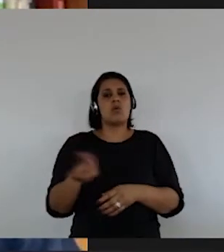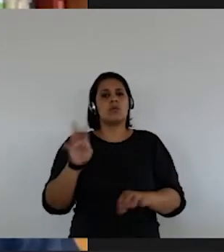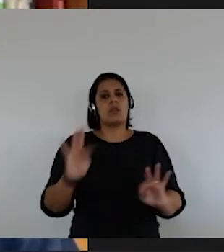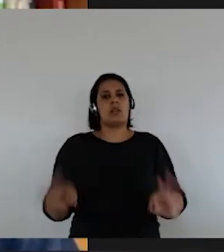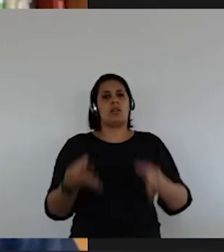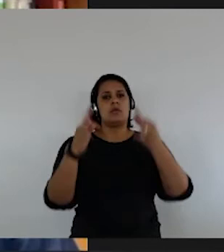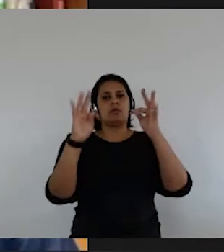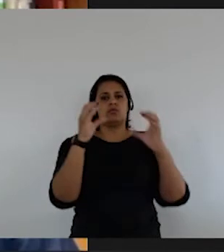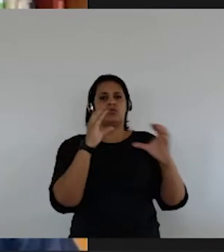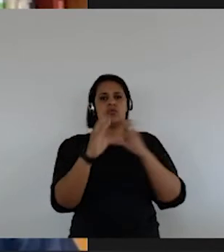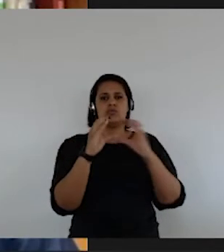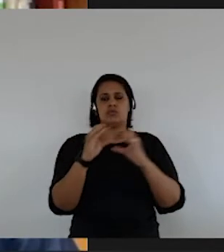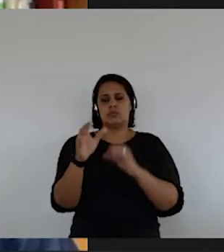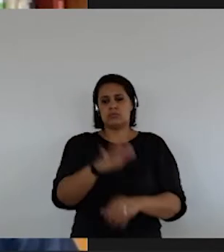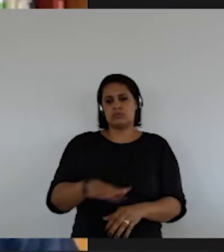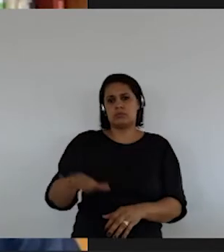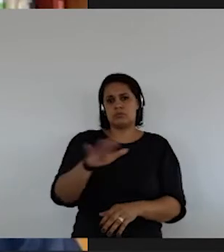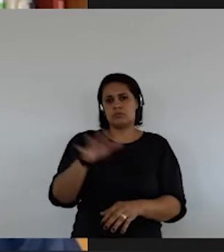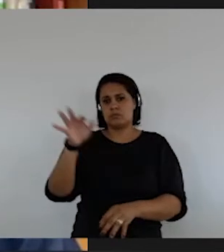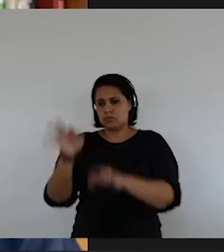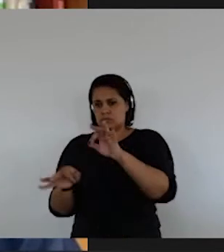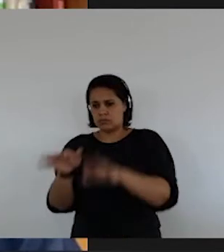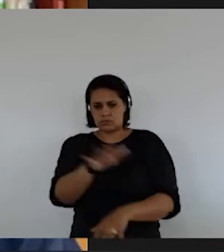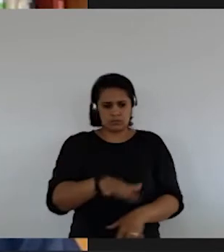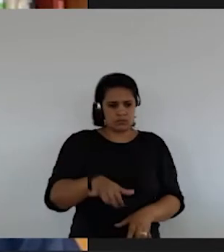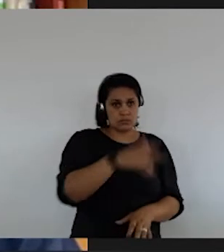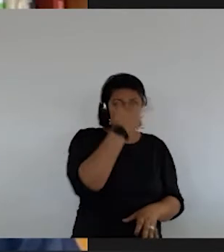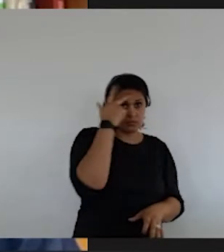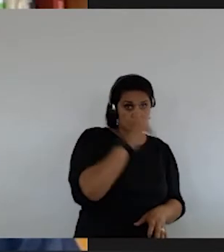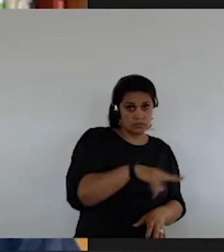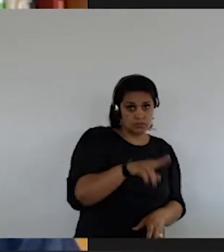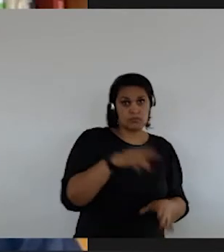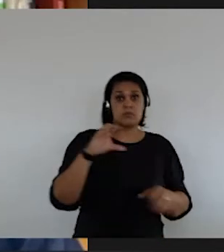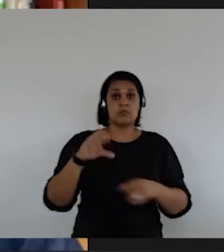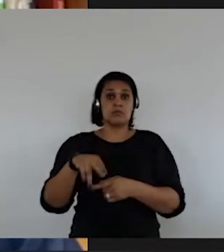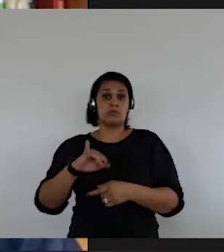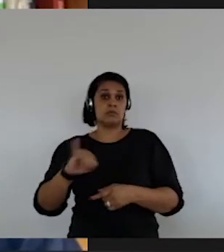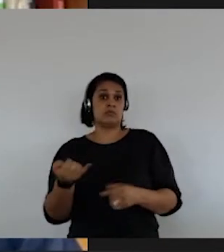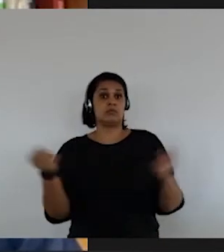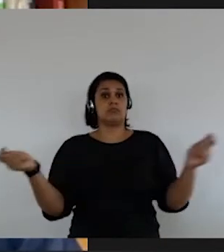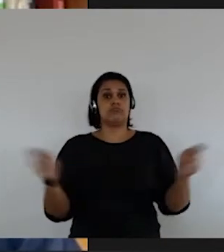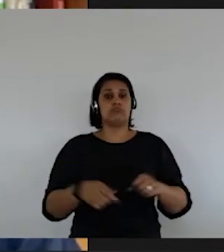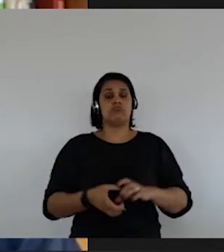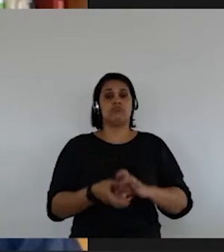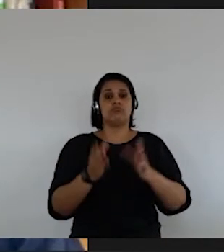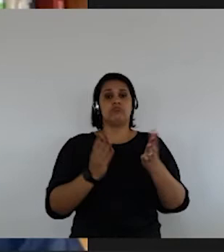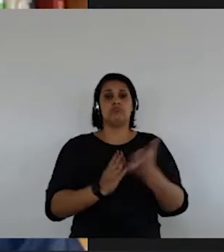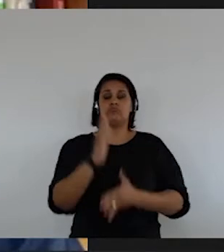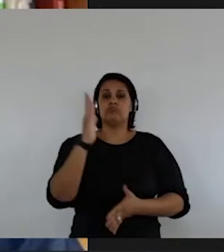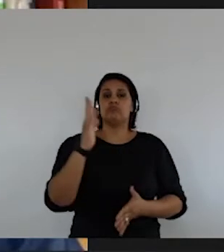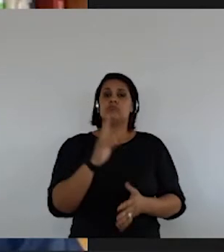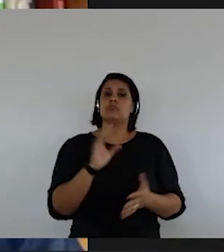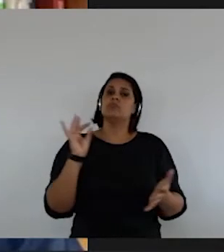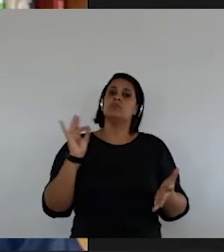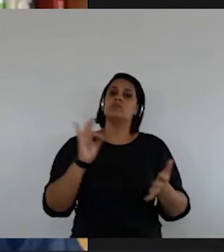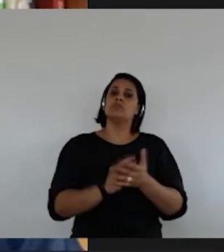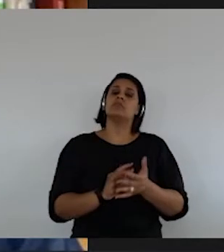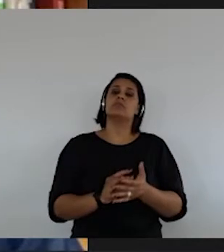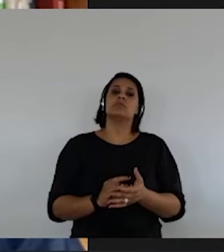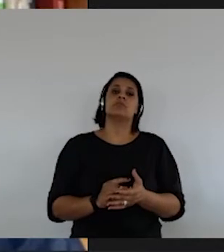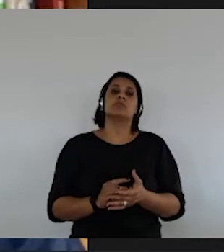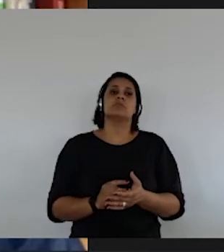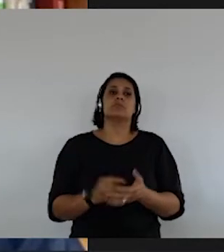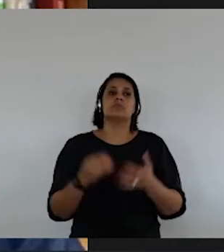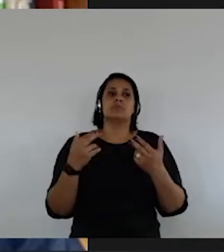entre o judiciário e os jurisdicionados, que o CNJ passou a autorizar a realização das chamadas